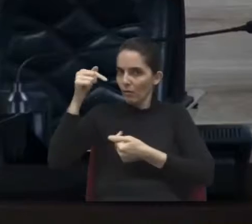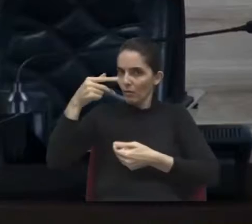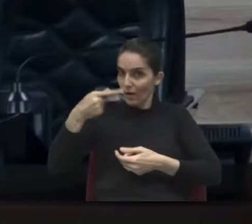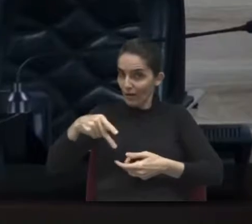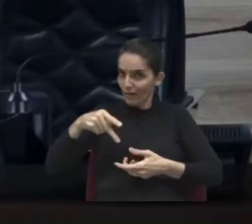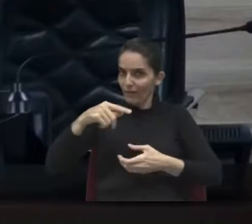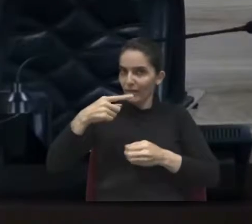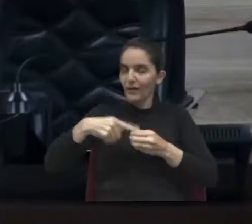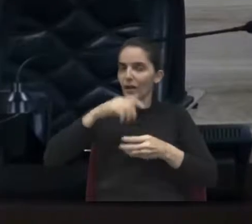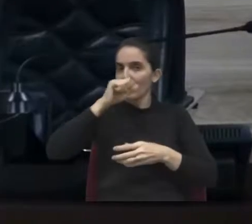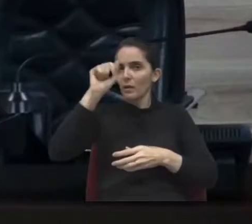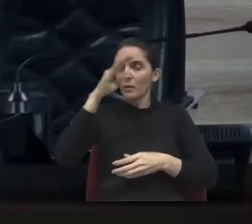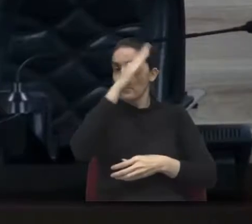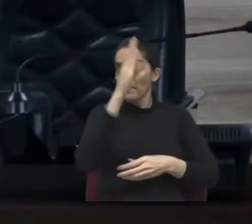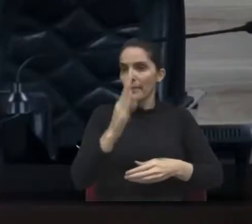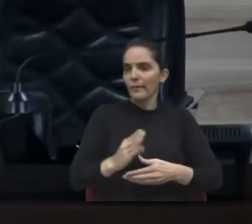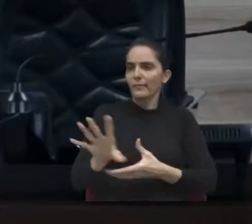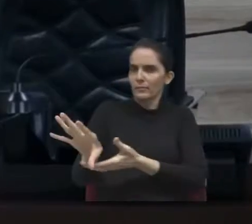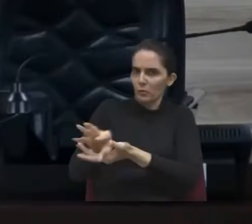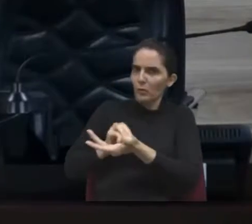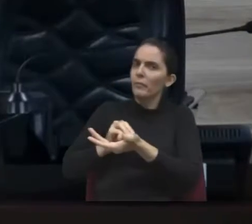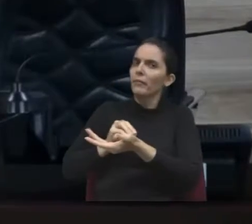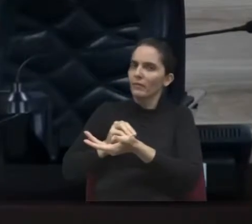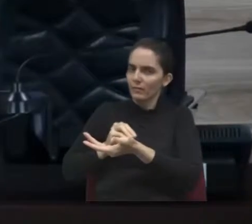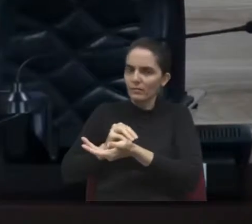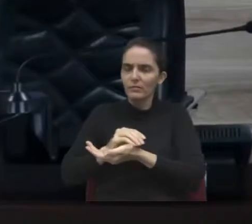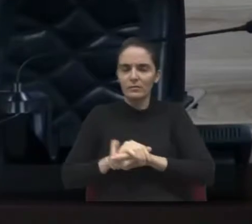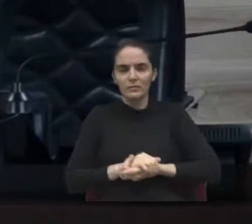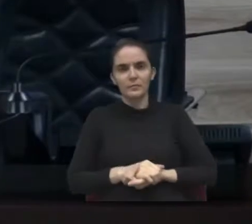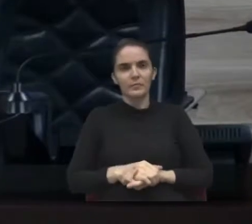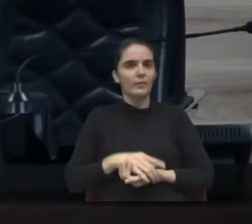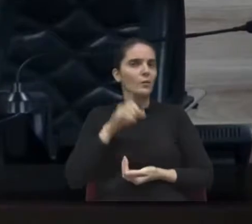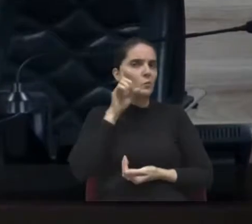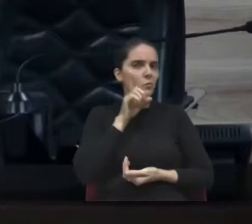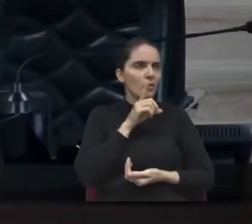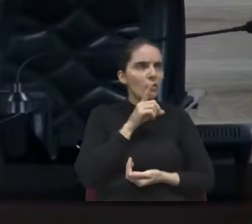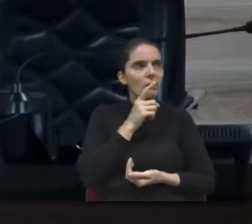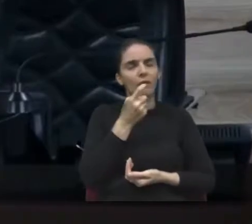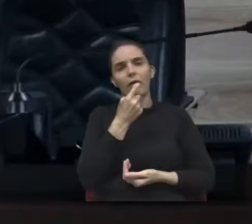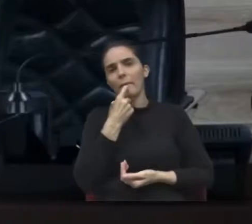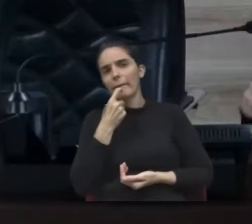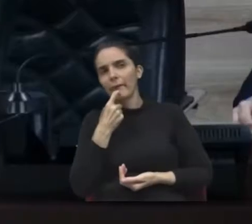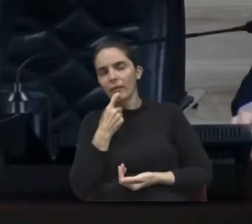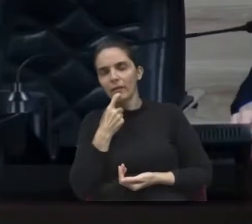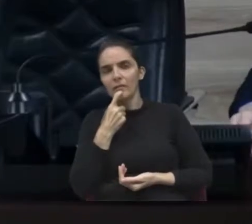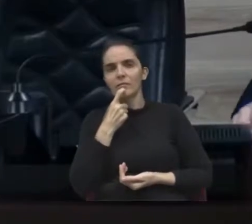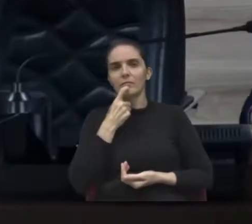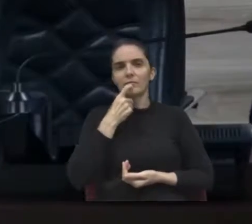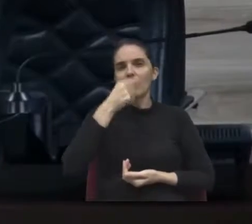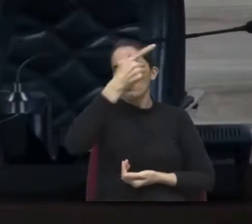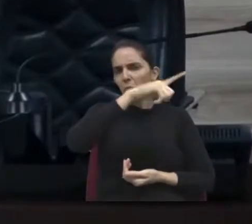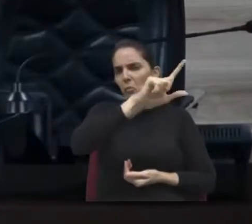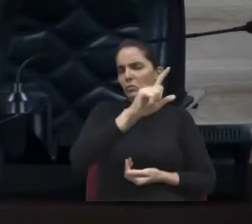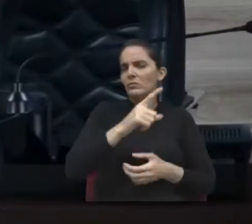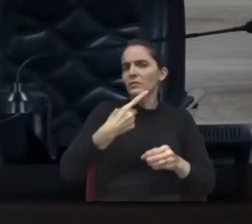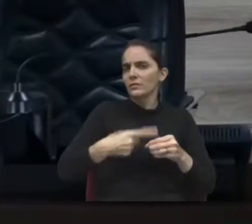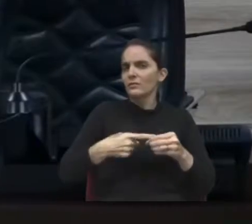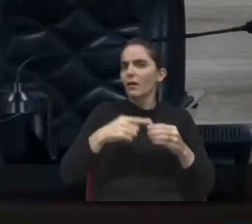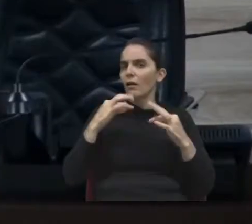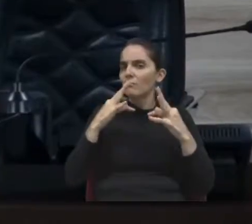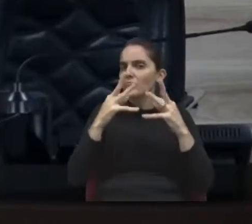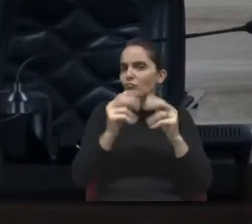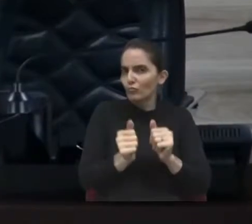Brasil. Eu me lembro quando eu estava lá, uma pessoa de Americana, outra de Campinas, outra de outra cidade, todo mundo que achou a